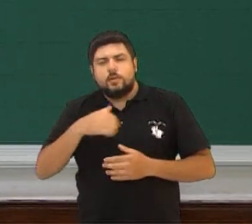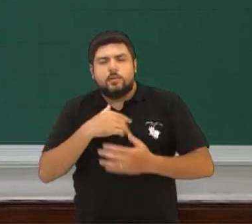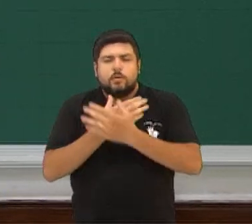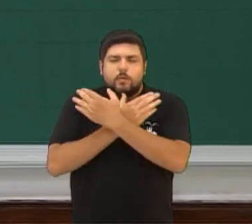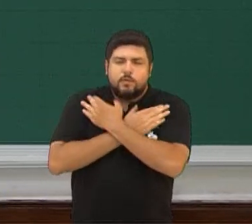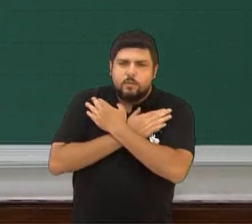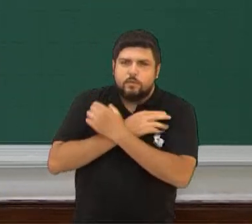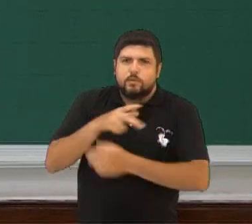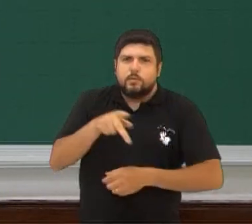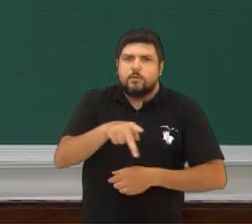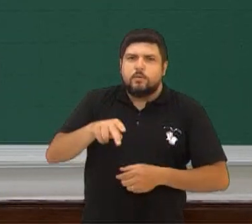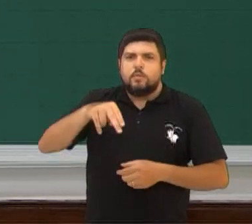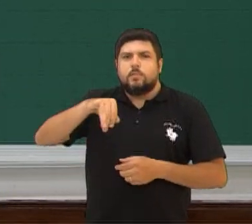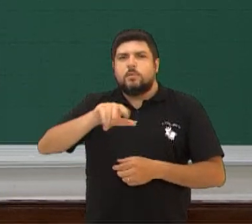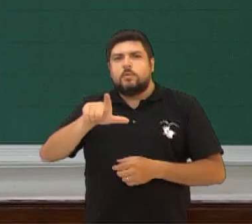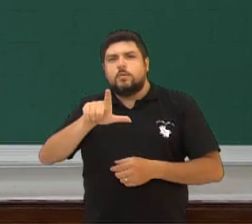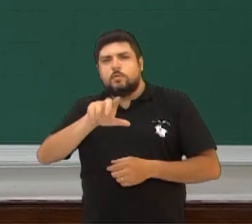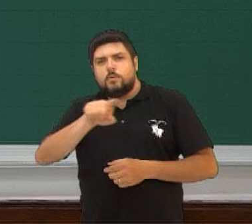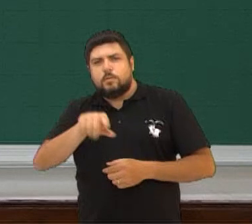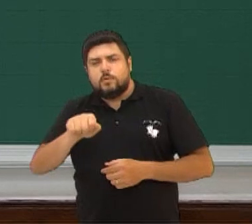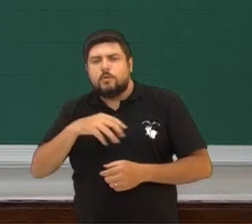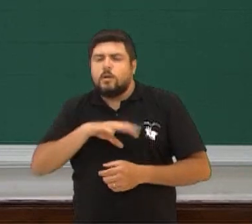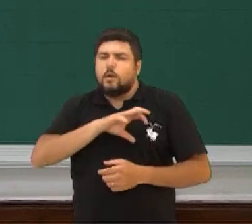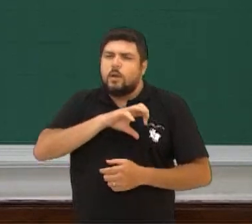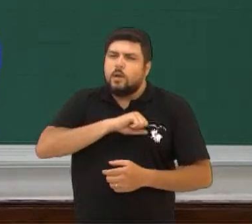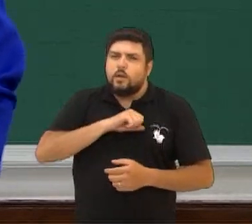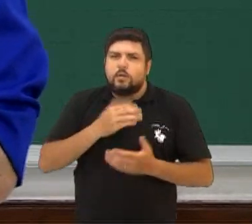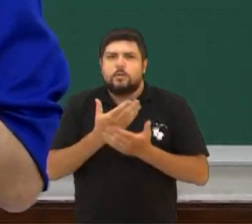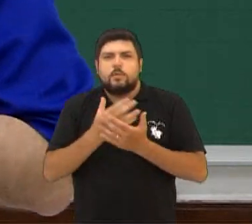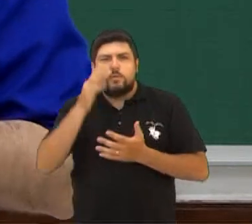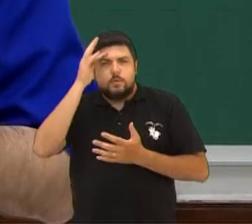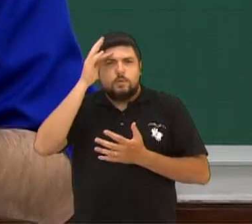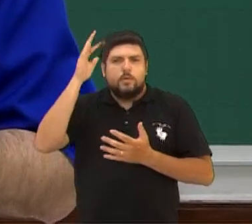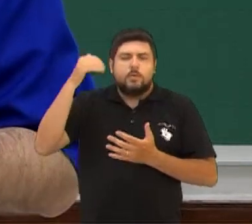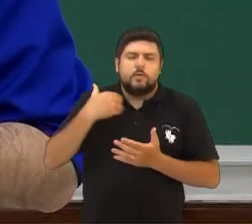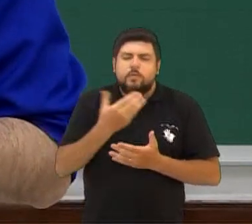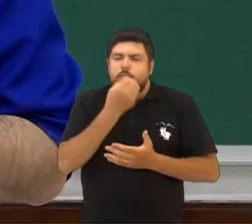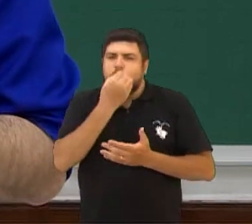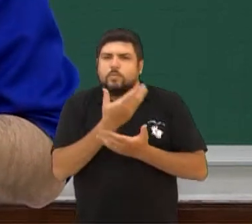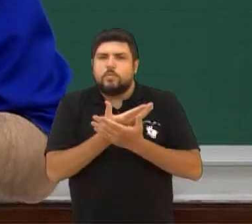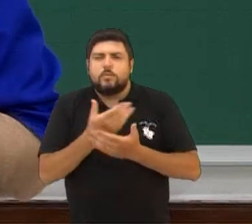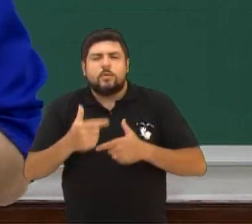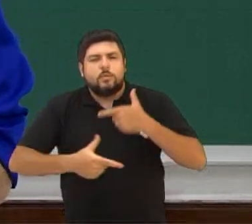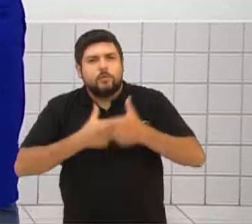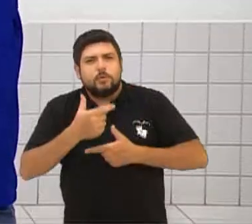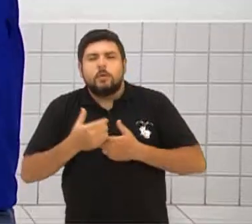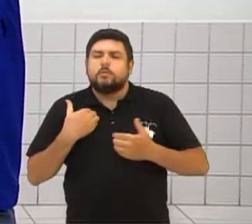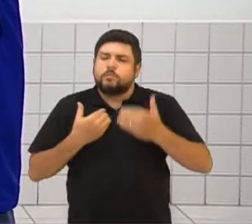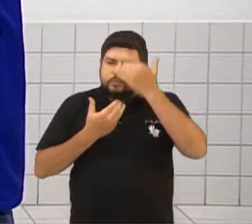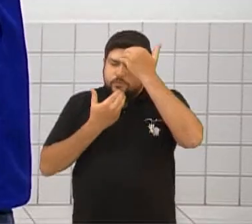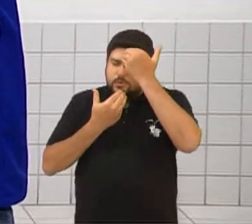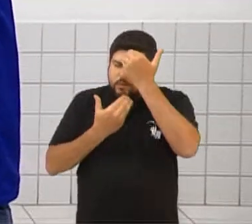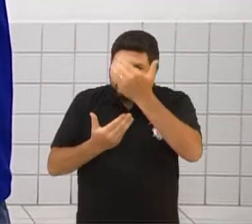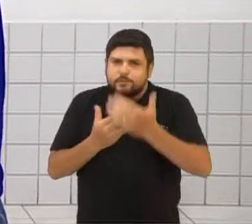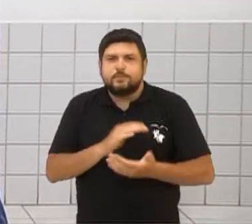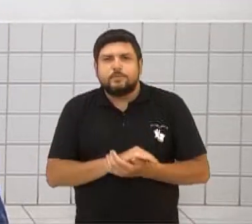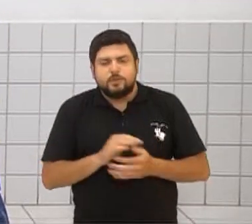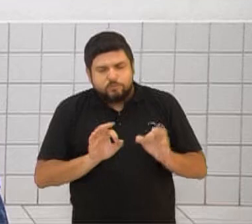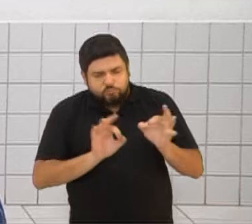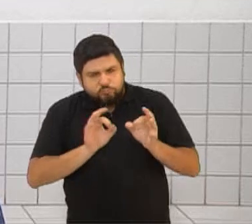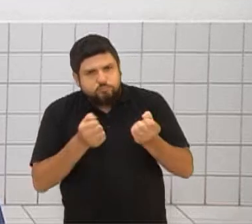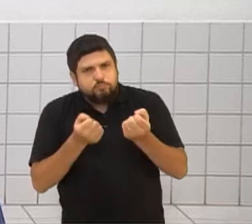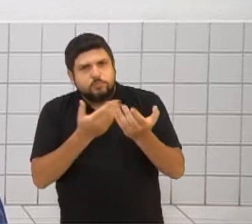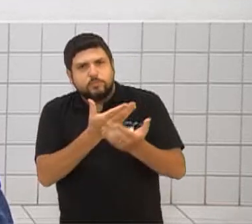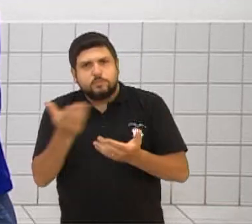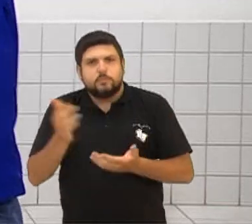Nilza. Amo as aulas de filosofia de vocês. Vocês realizam um excelente trabalho. Muito obrigado pelos alunos que nós estamos aqui. Que legal, né, professor?